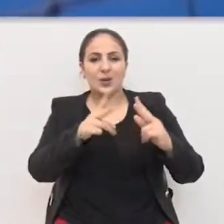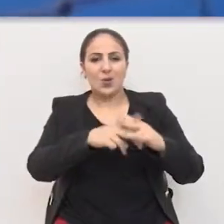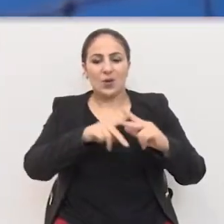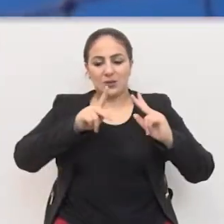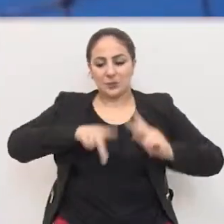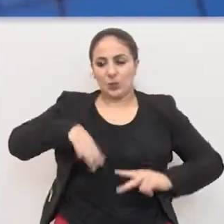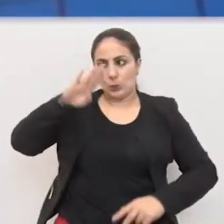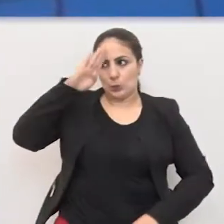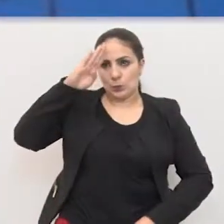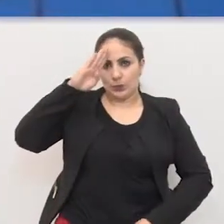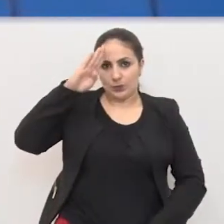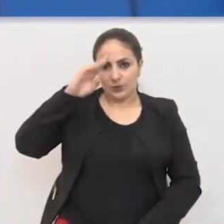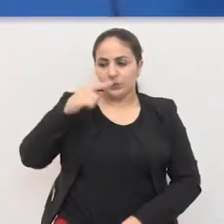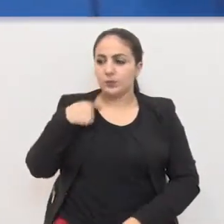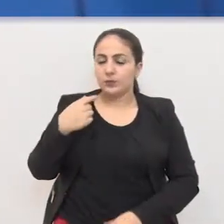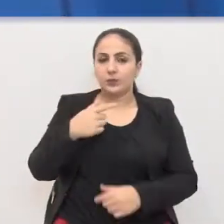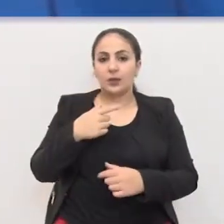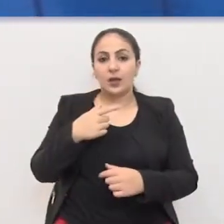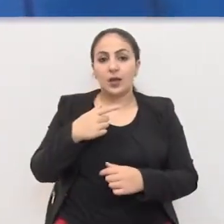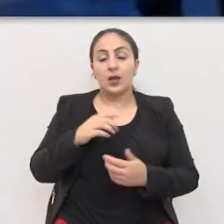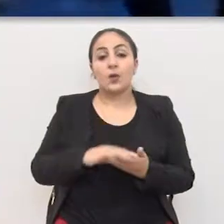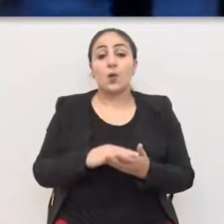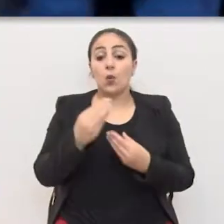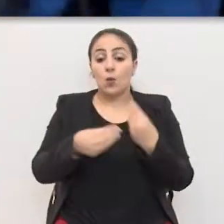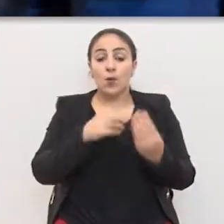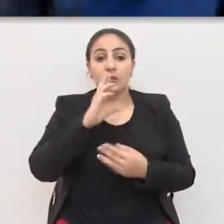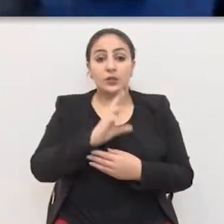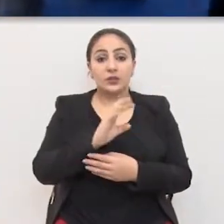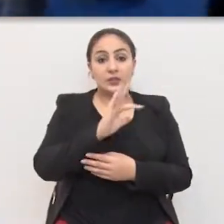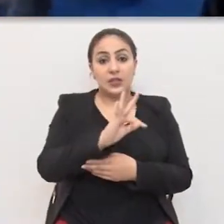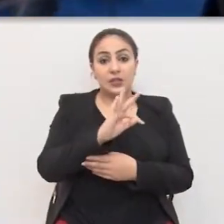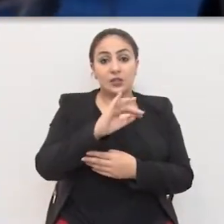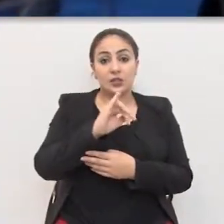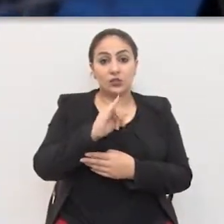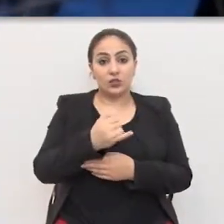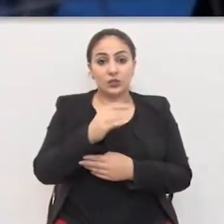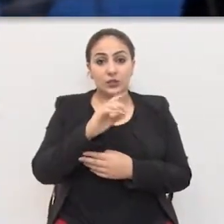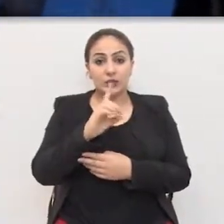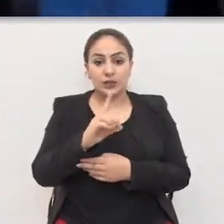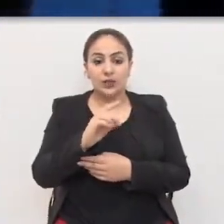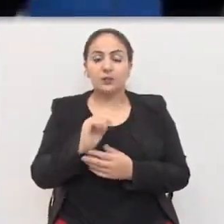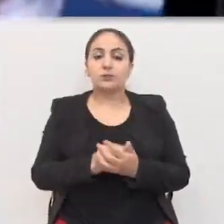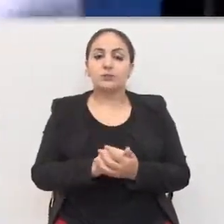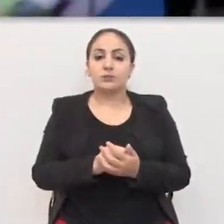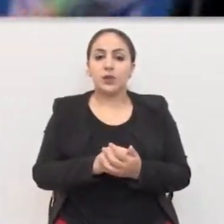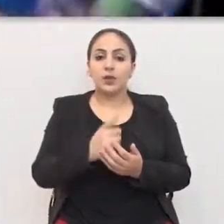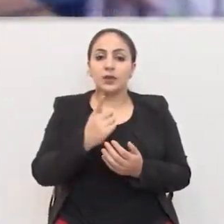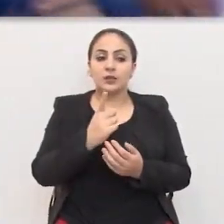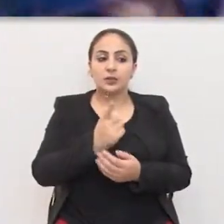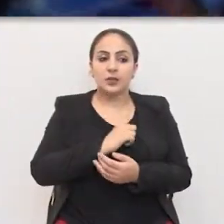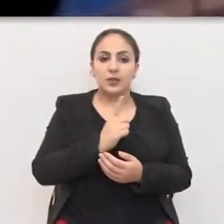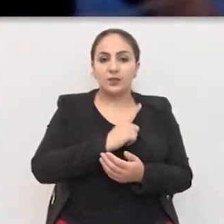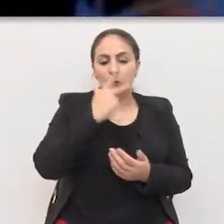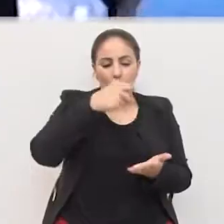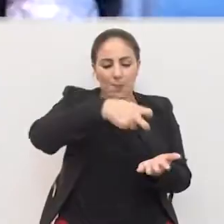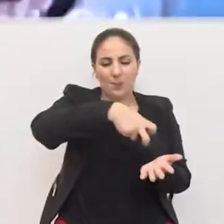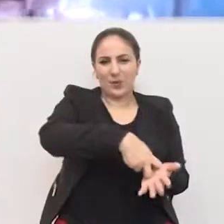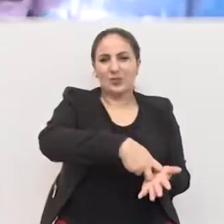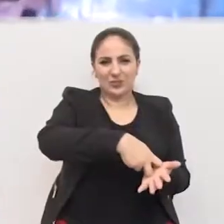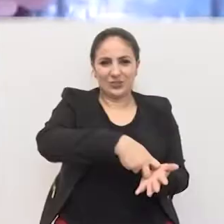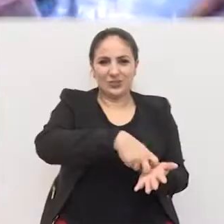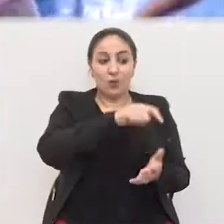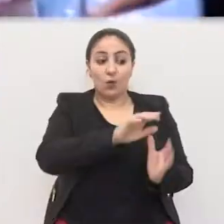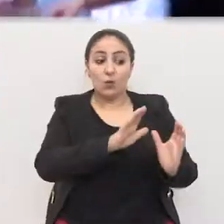Como resultado, o TJD puniu o Passo Fundo Futsal com a perda de pontos, ocasionando